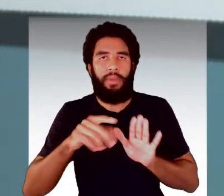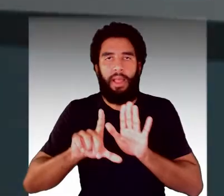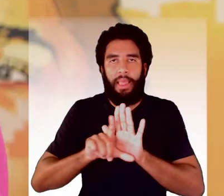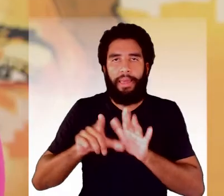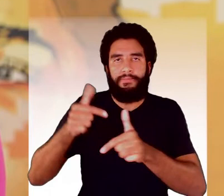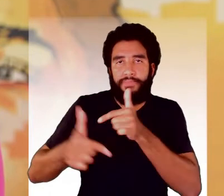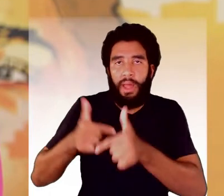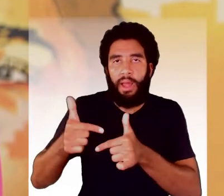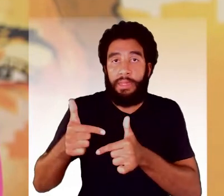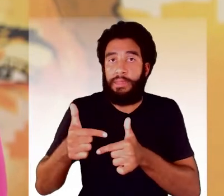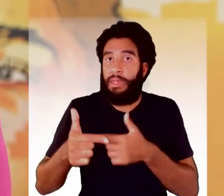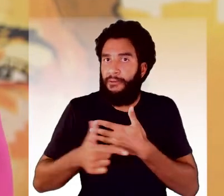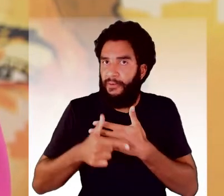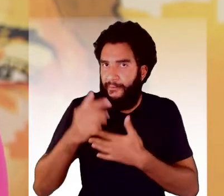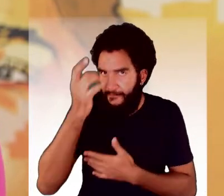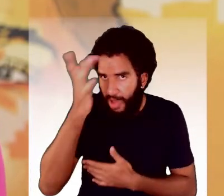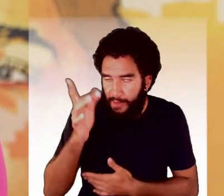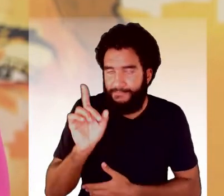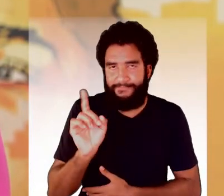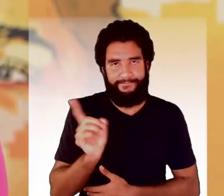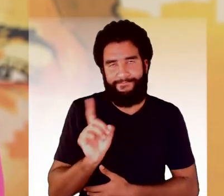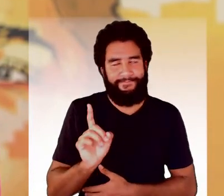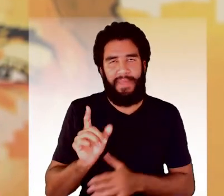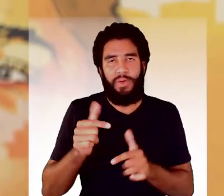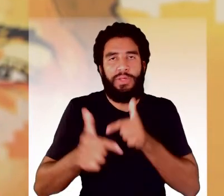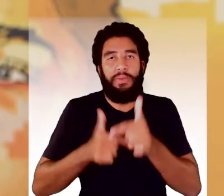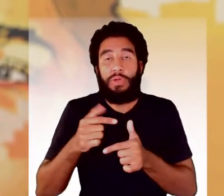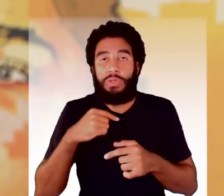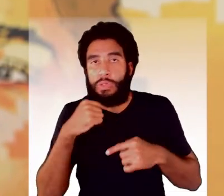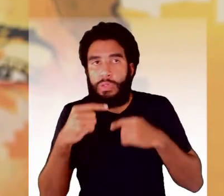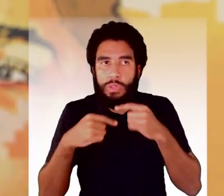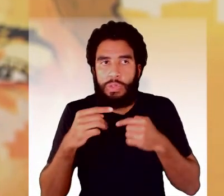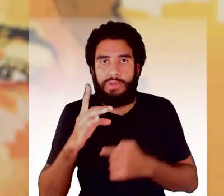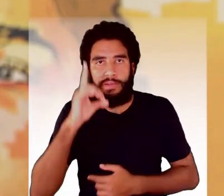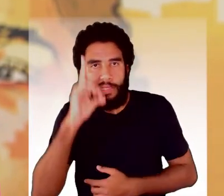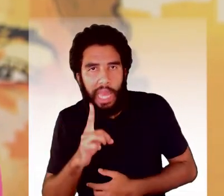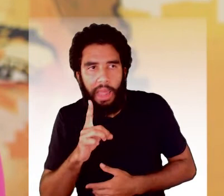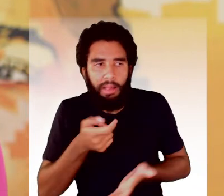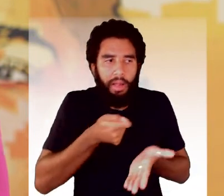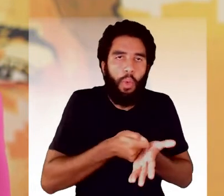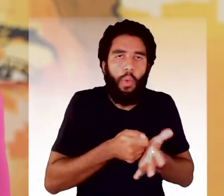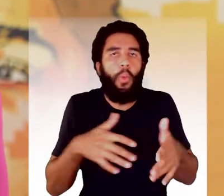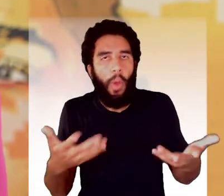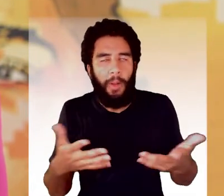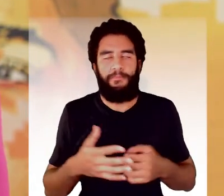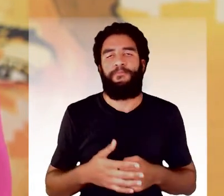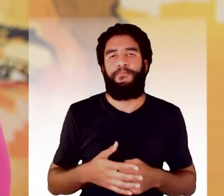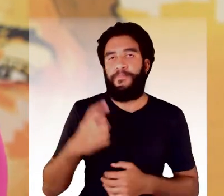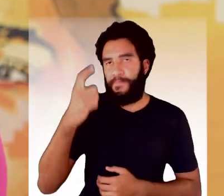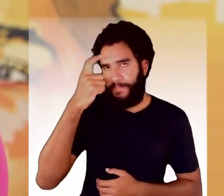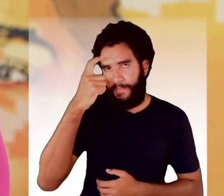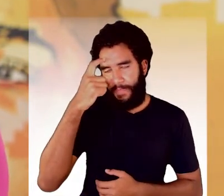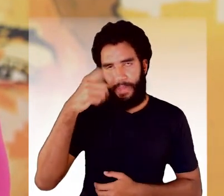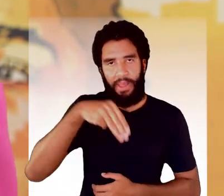radiompt.com.br. Entender sobre normas, procedimentos, leis trabalhistas nem sempre são tarefas fáceis. Muitos trabalhadores ficam